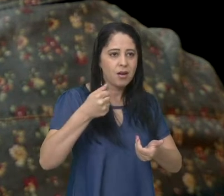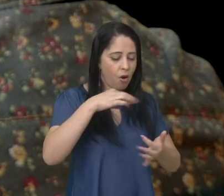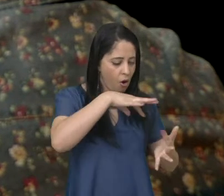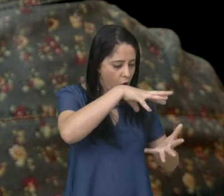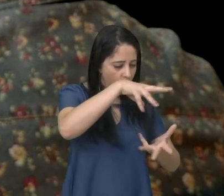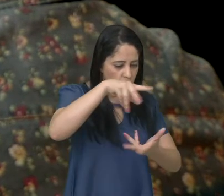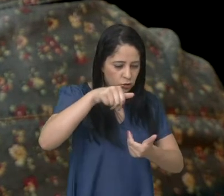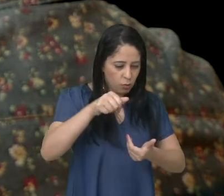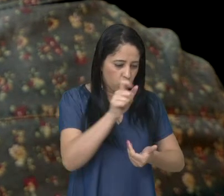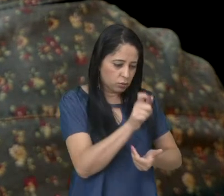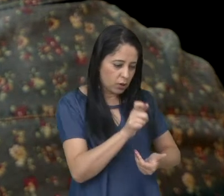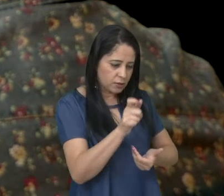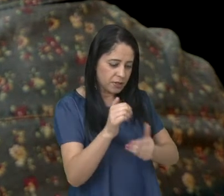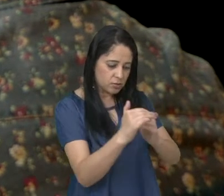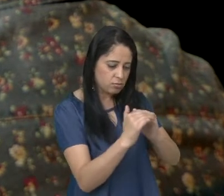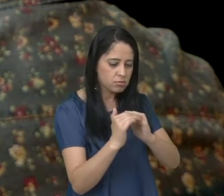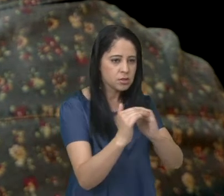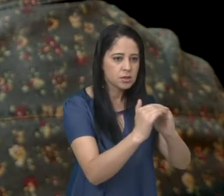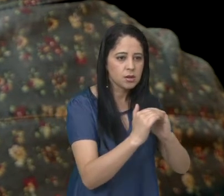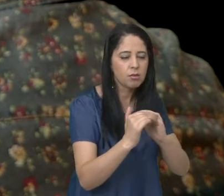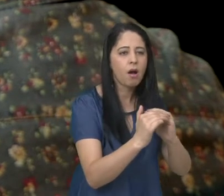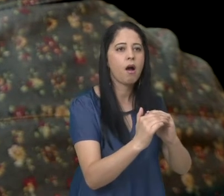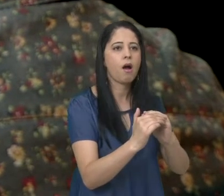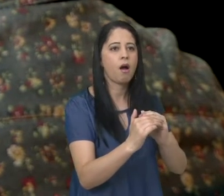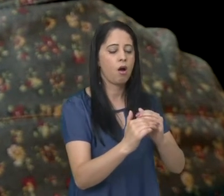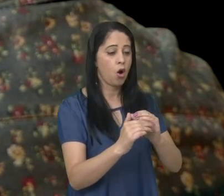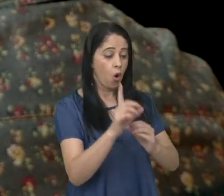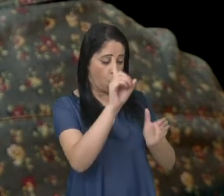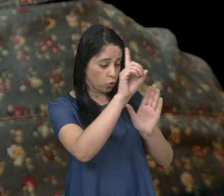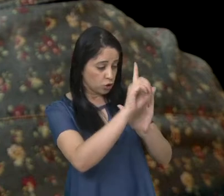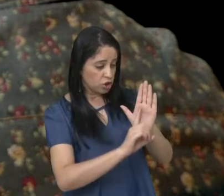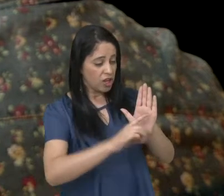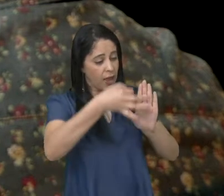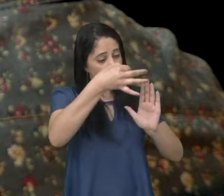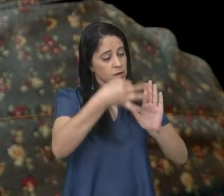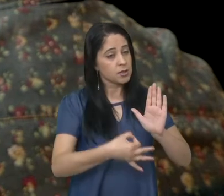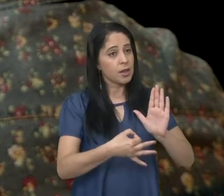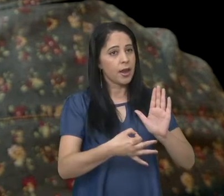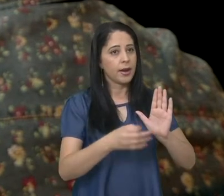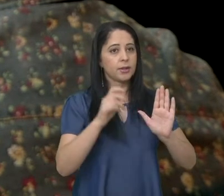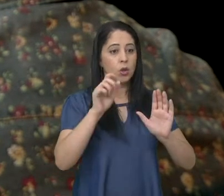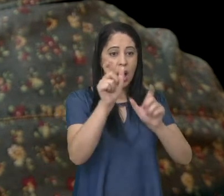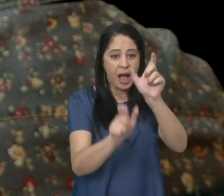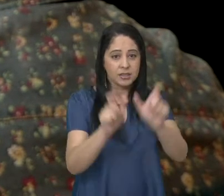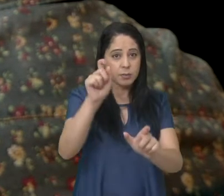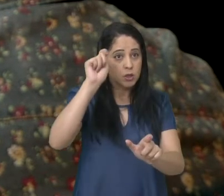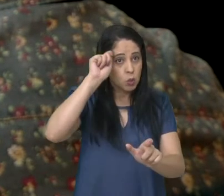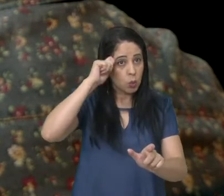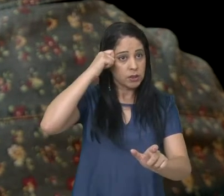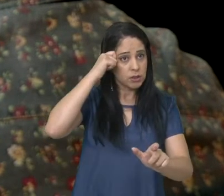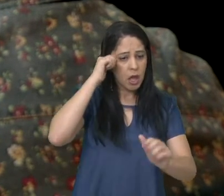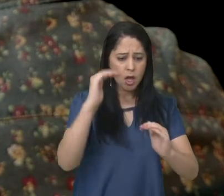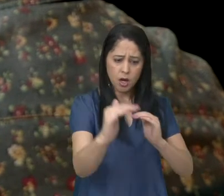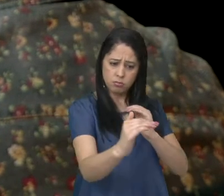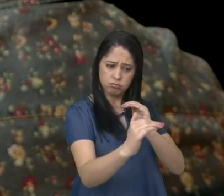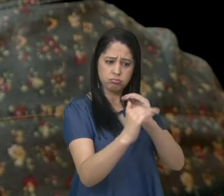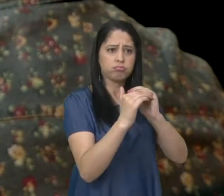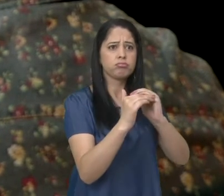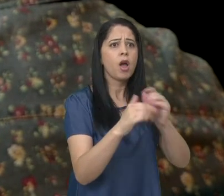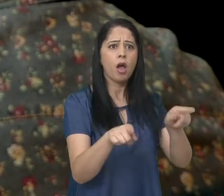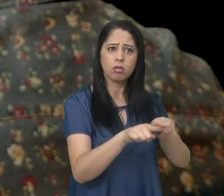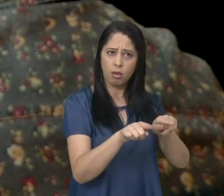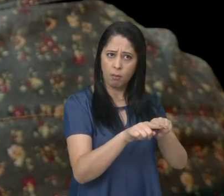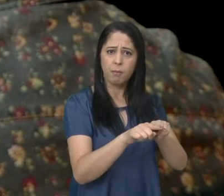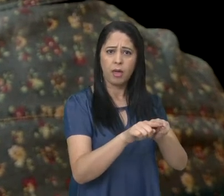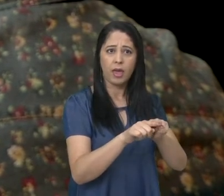tenha igualdade, que você tenha direitos garantidos, que os negros estejam no patamar que eles devem